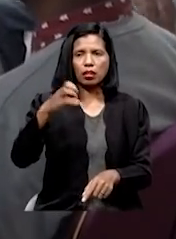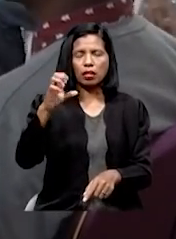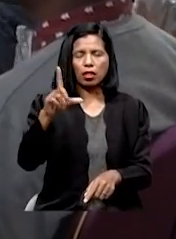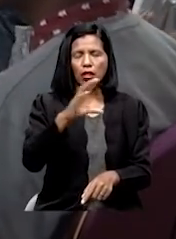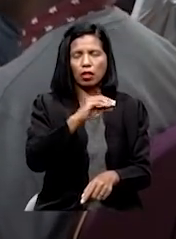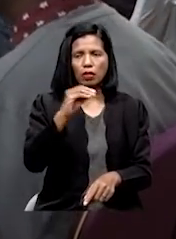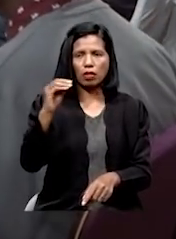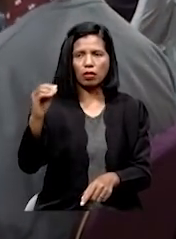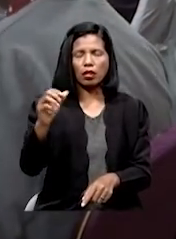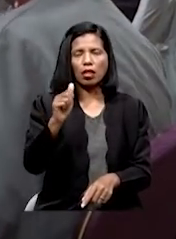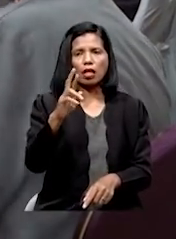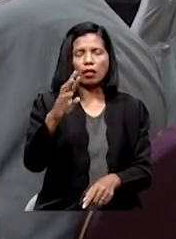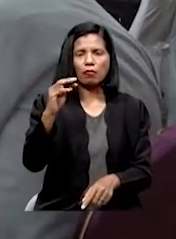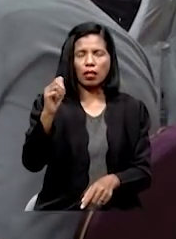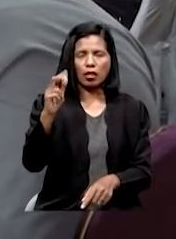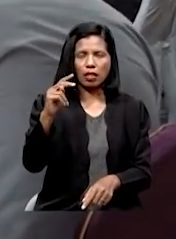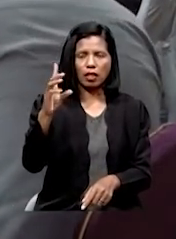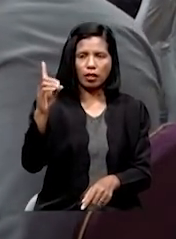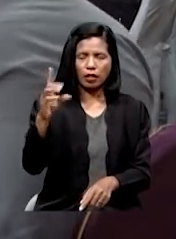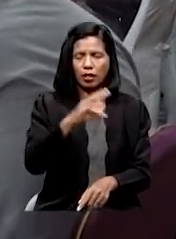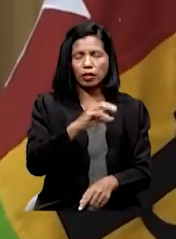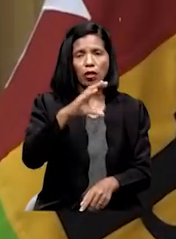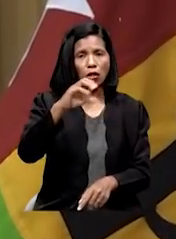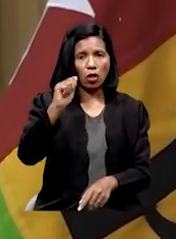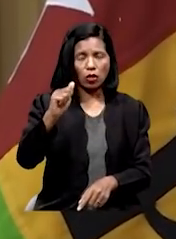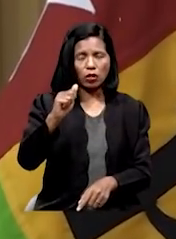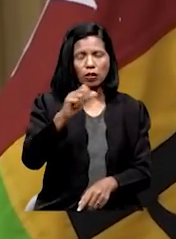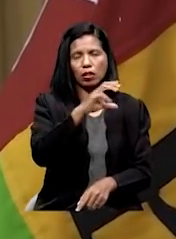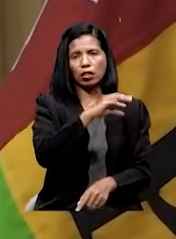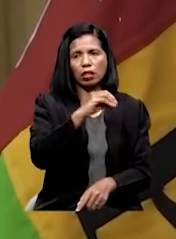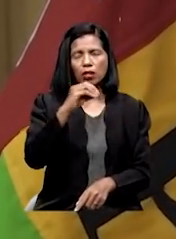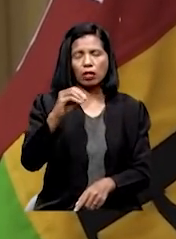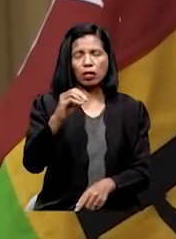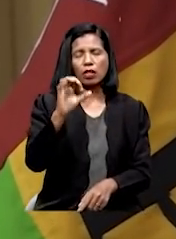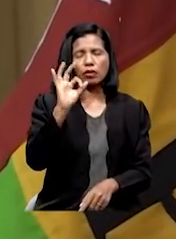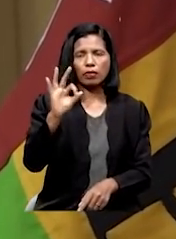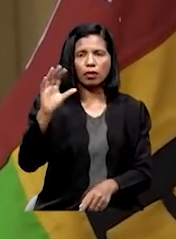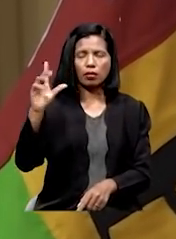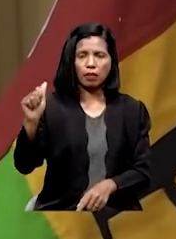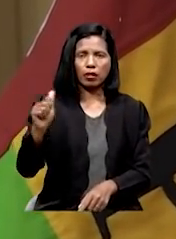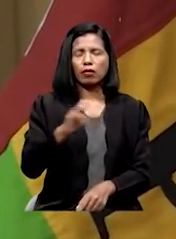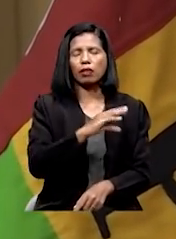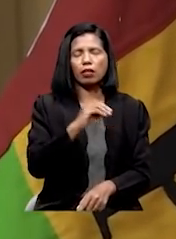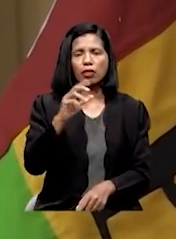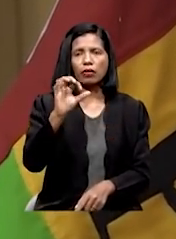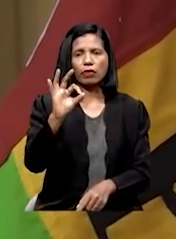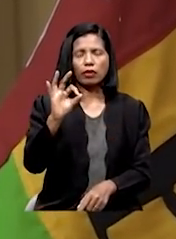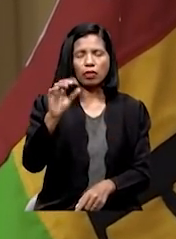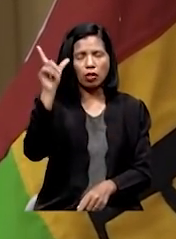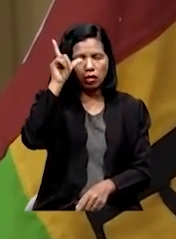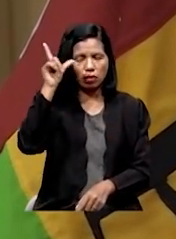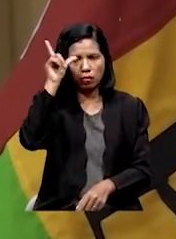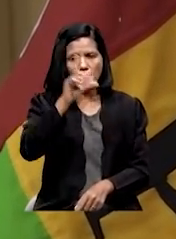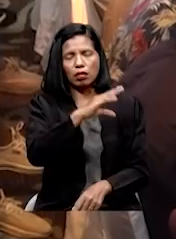Silva, Armanda Berta dos Santos, Constâncio Pinto, Felisberto Araújo Duarte, Francisco Guterres